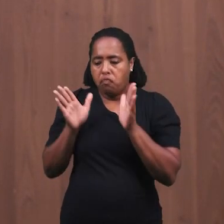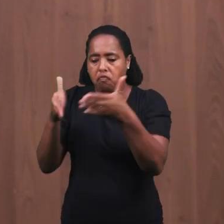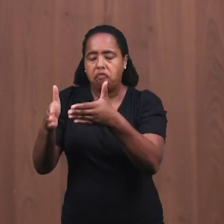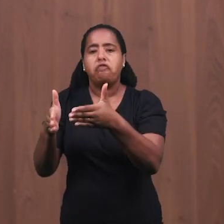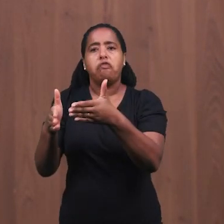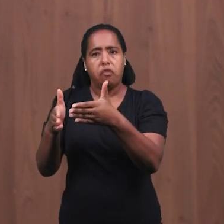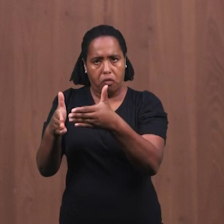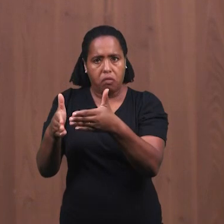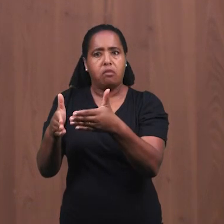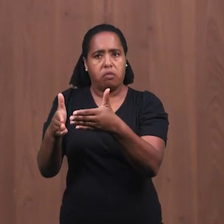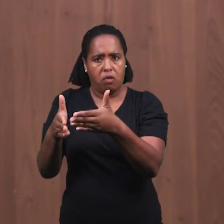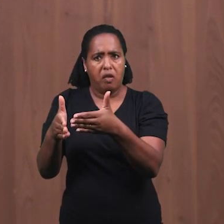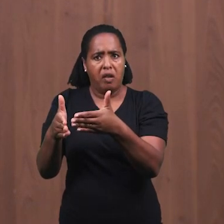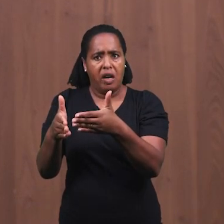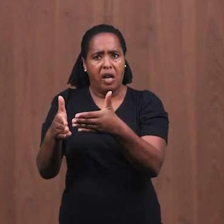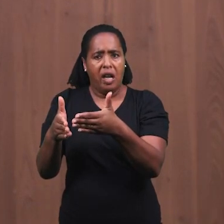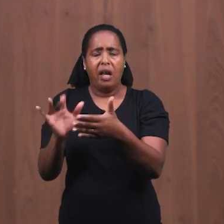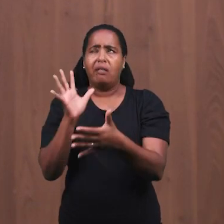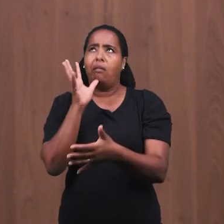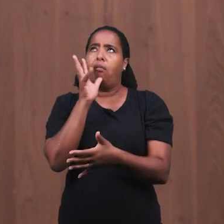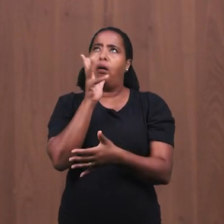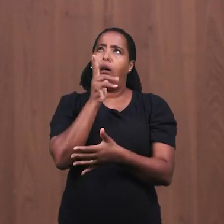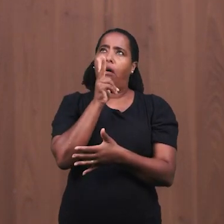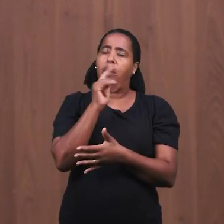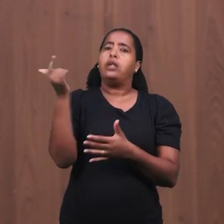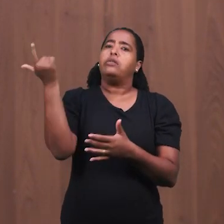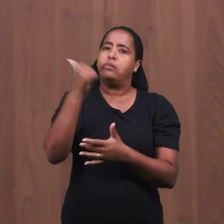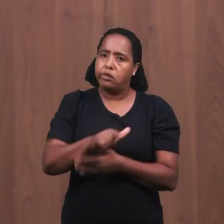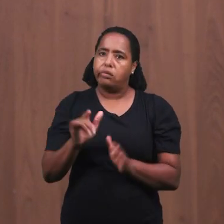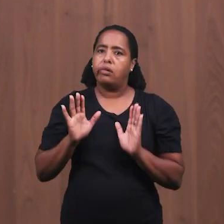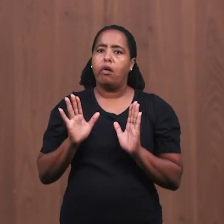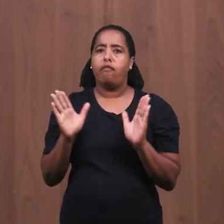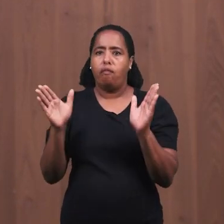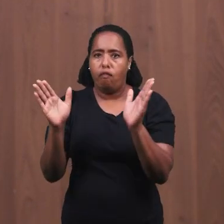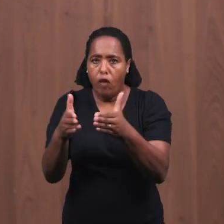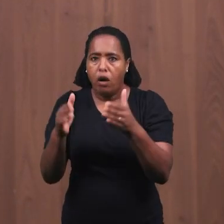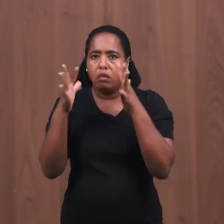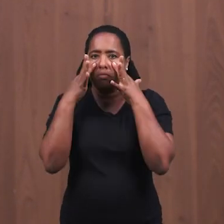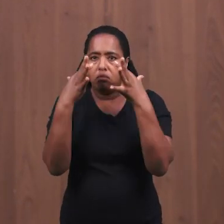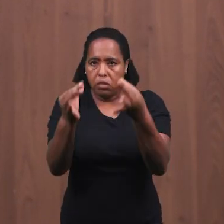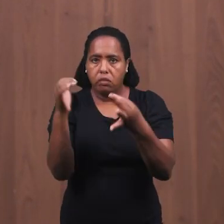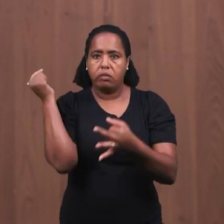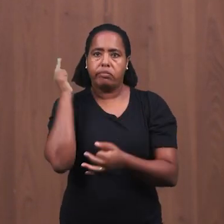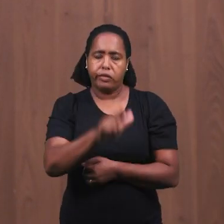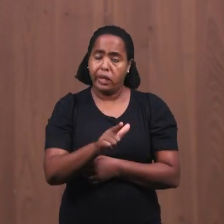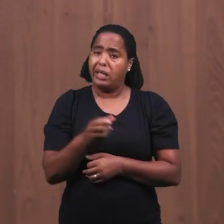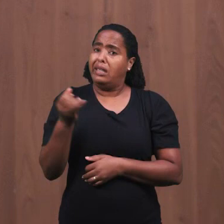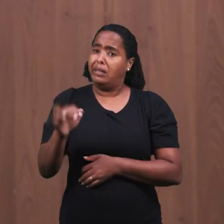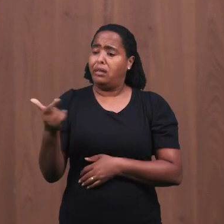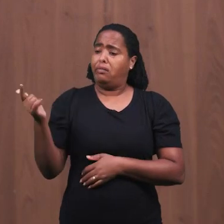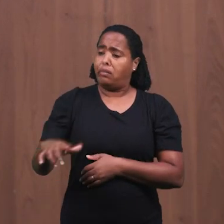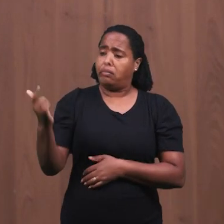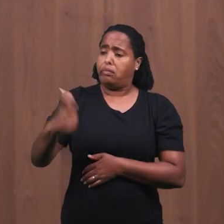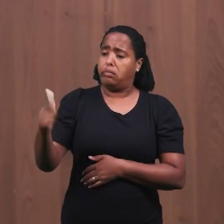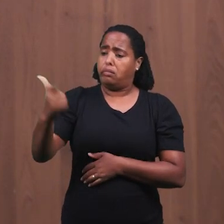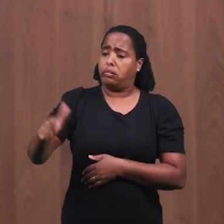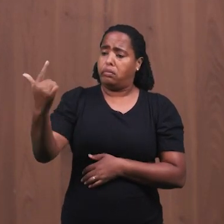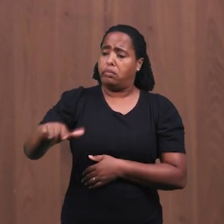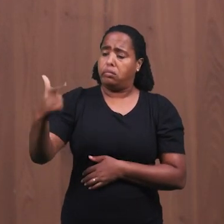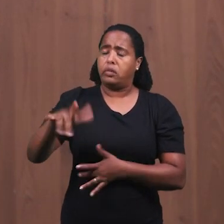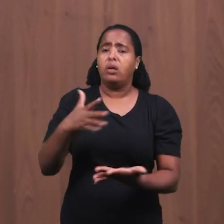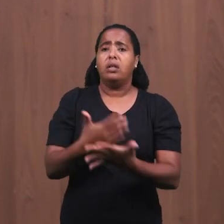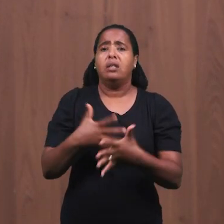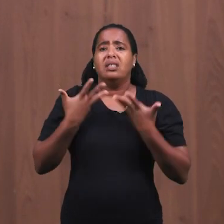pode levar muito tempo para recuperá-la. E se isso acontecer repetidas vezes, o estudo se